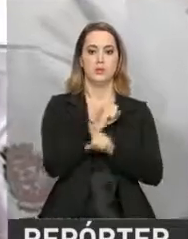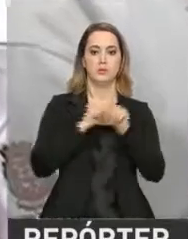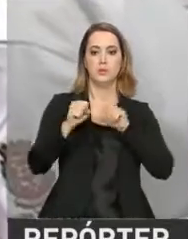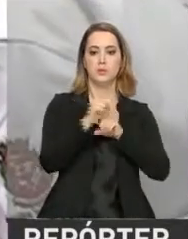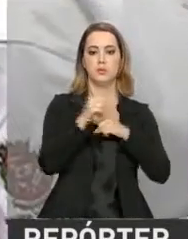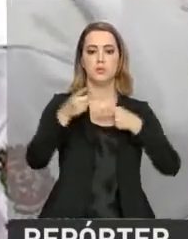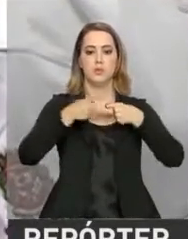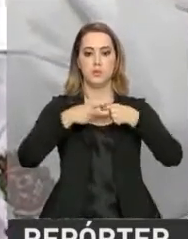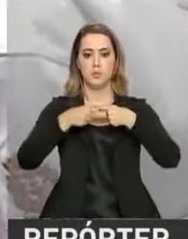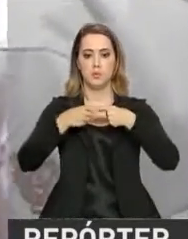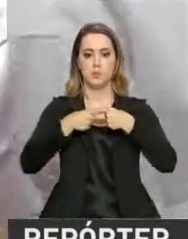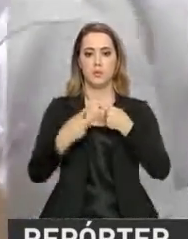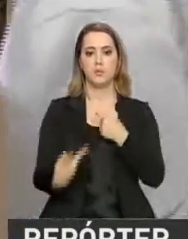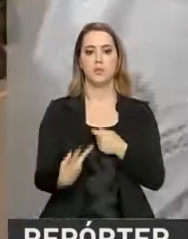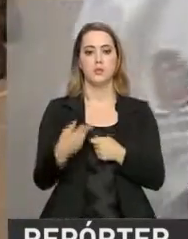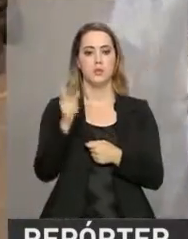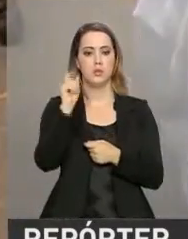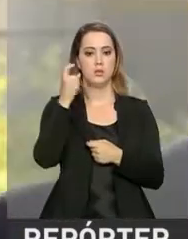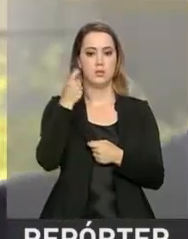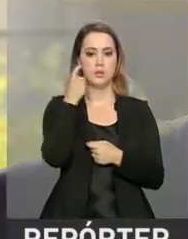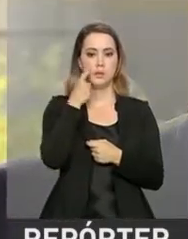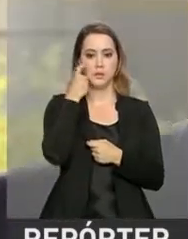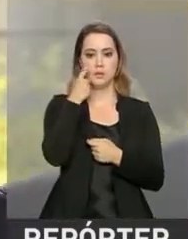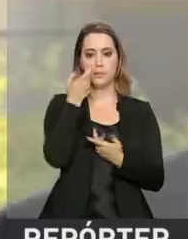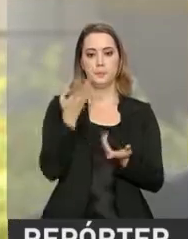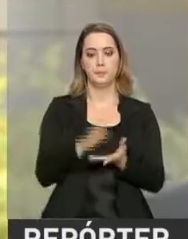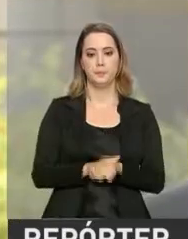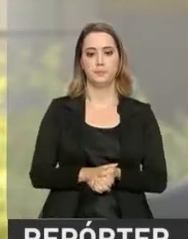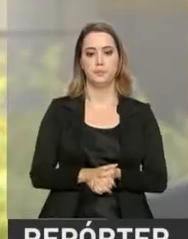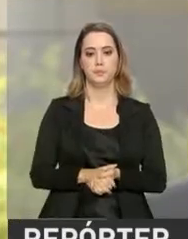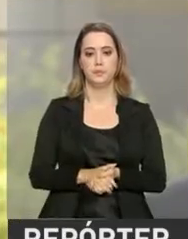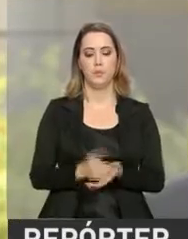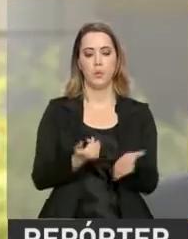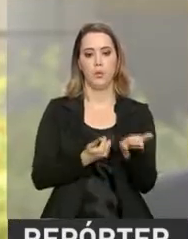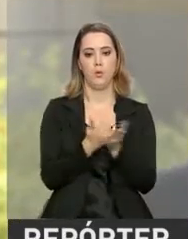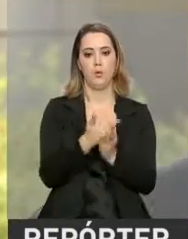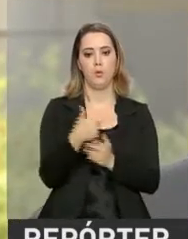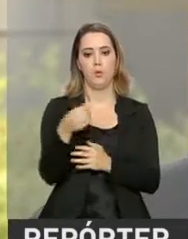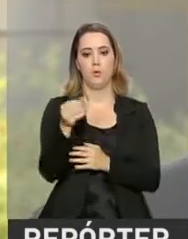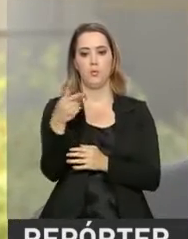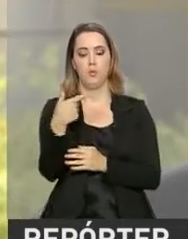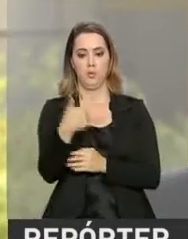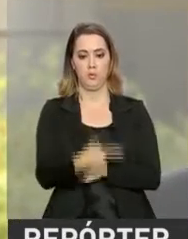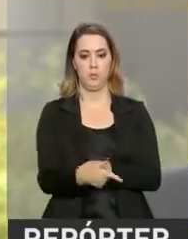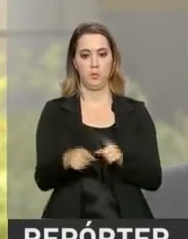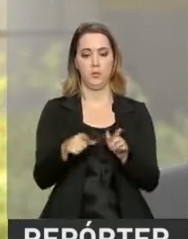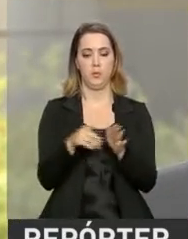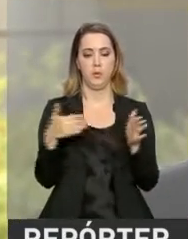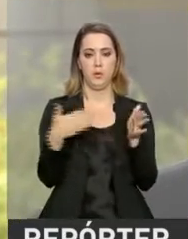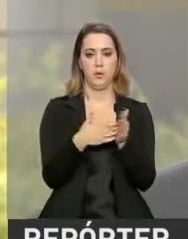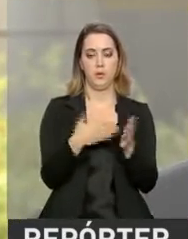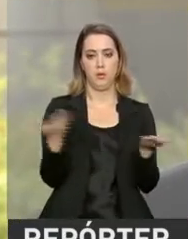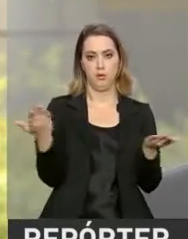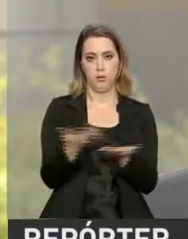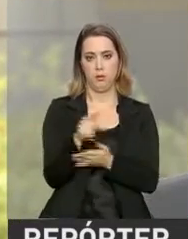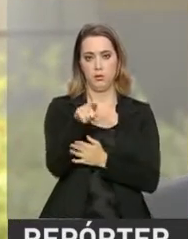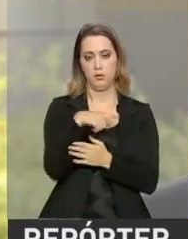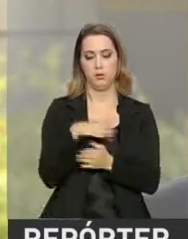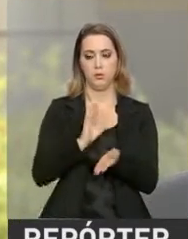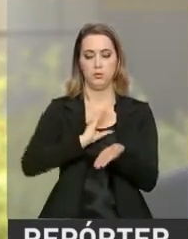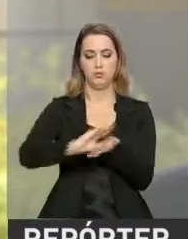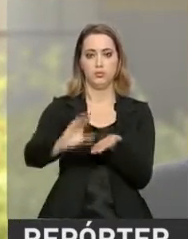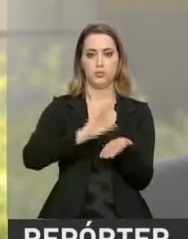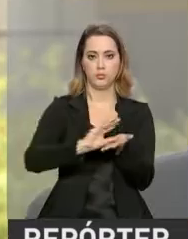e até cirurgião dentista, por exemplo. De 2012 para cá, né, quando se iniciou o repasse do governo federal para financiamento